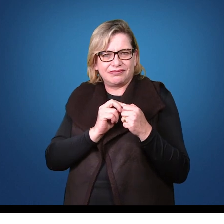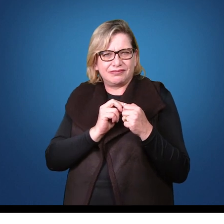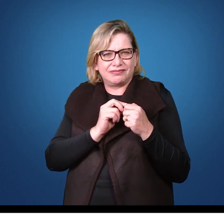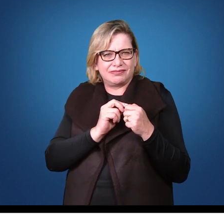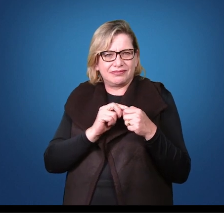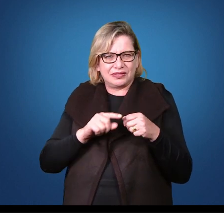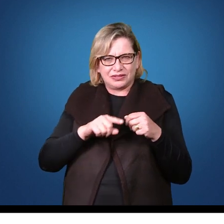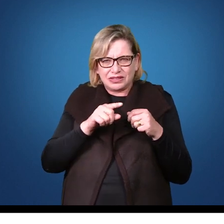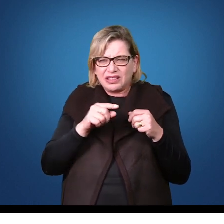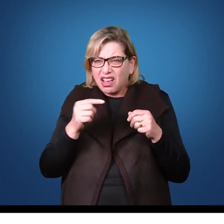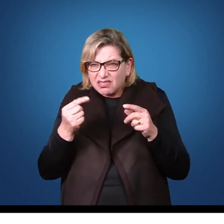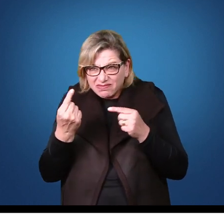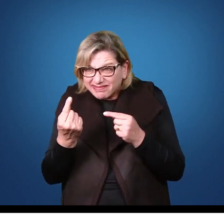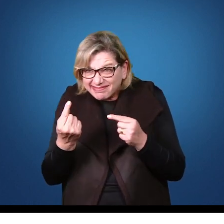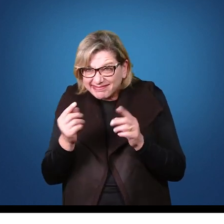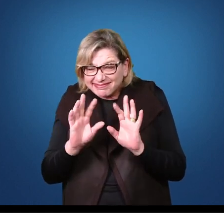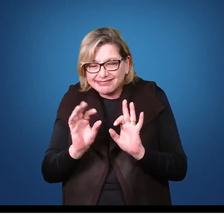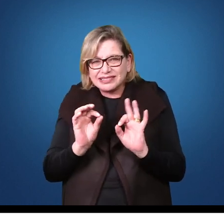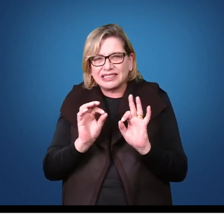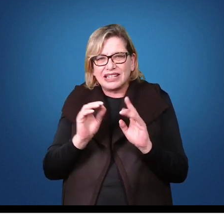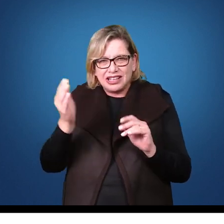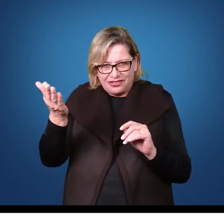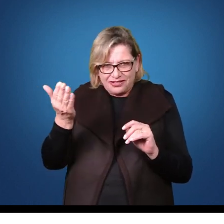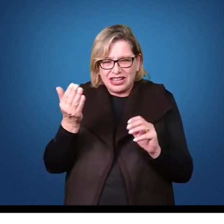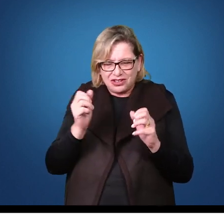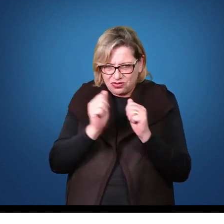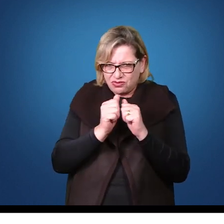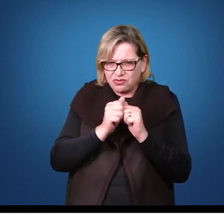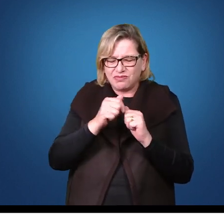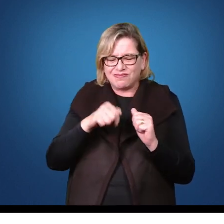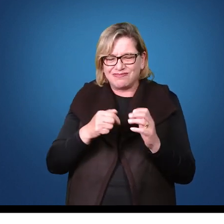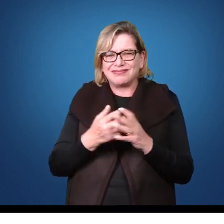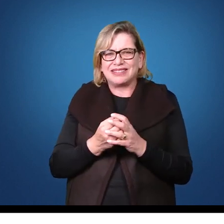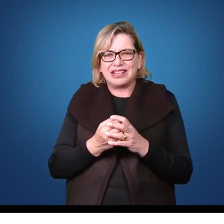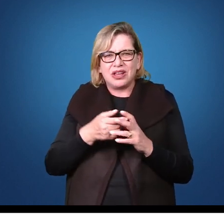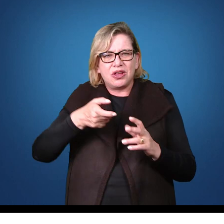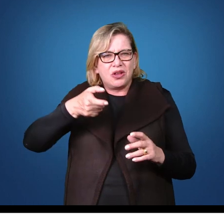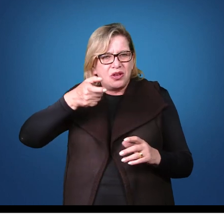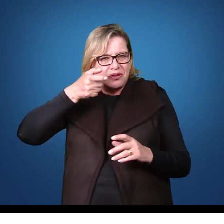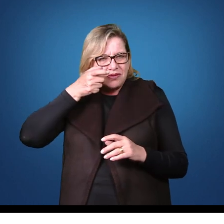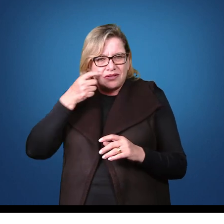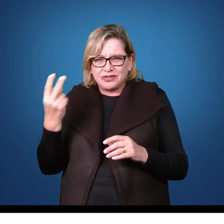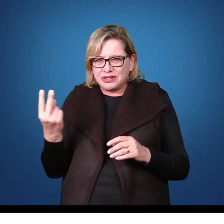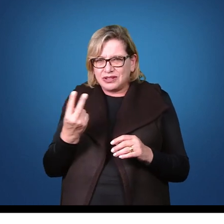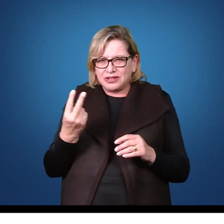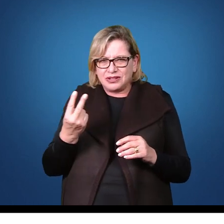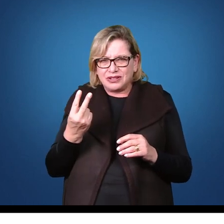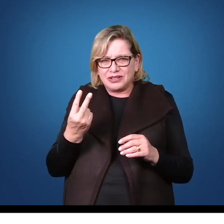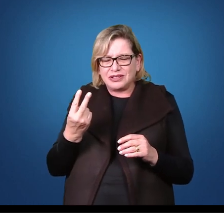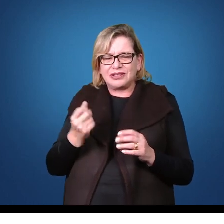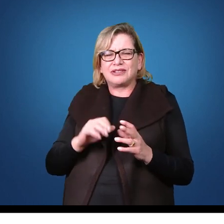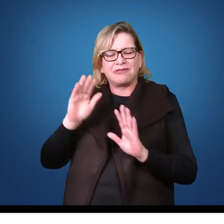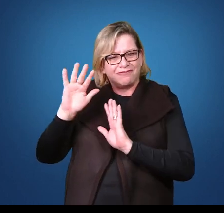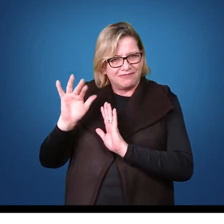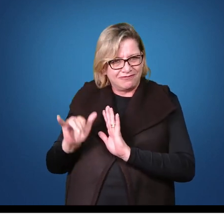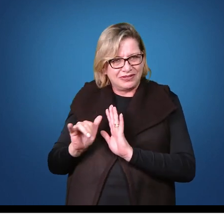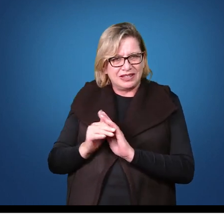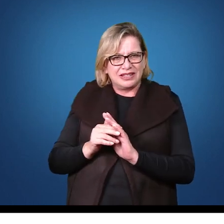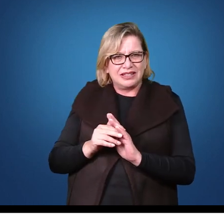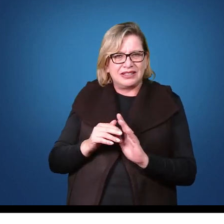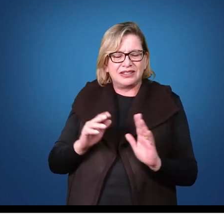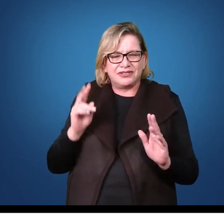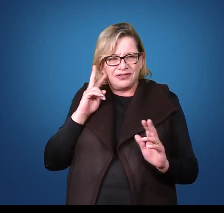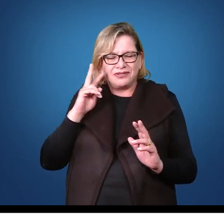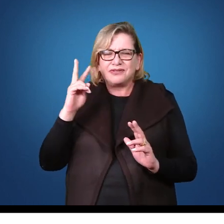Você está sobrando? Venha cá também, meu bem. Observe, vocês dois. Um aqui, outro aqui. Façam